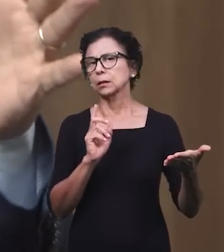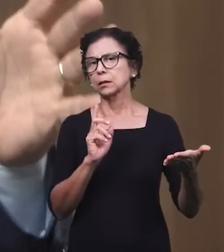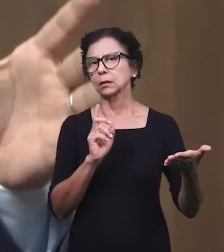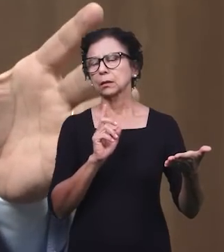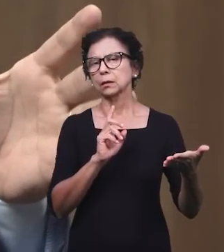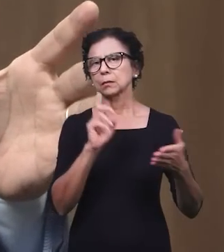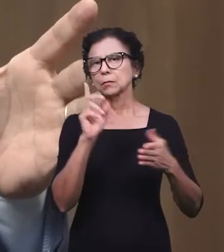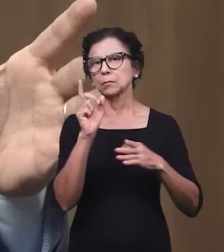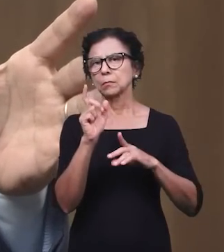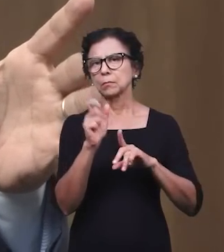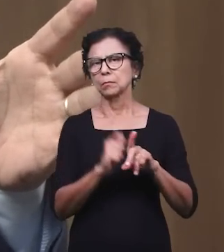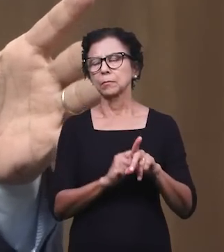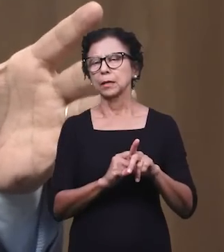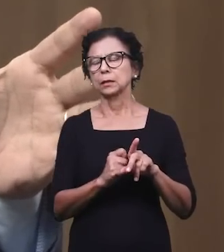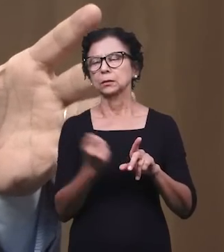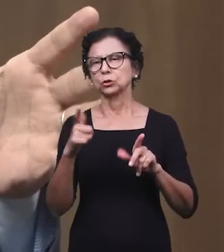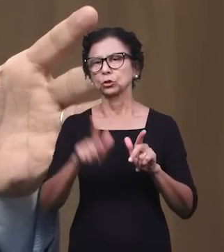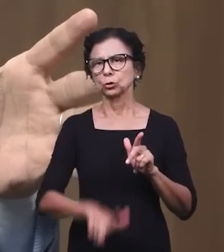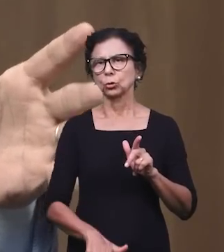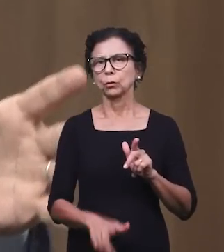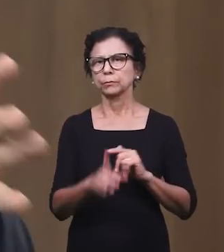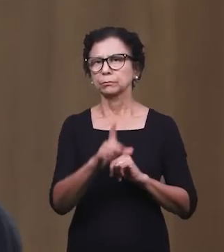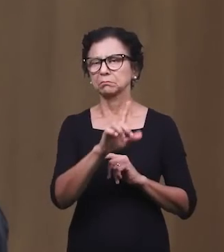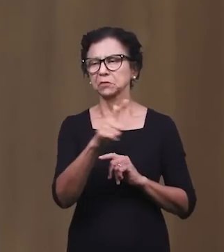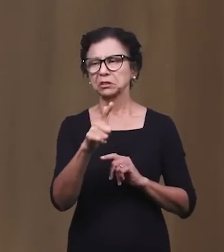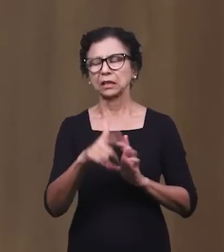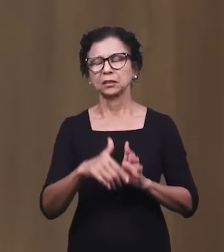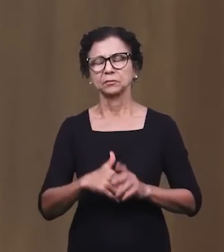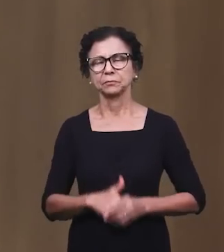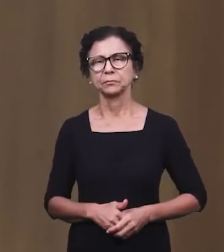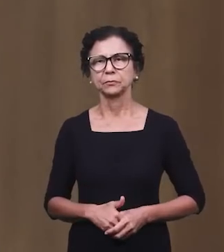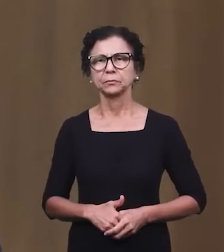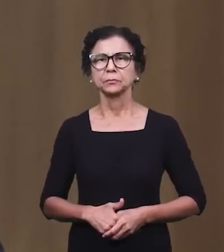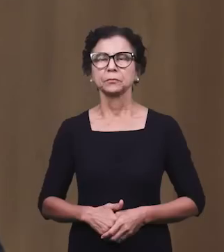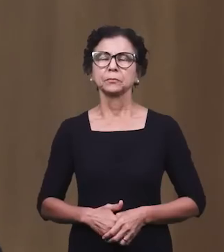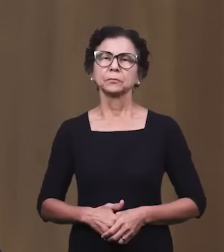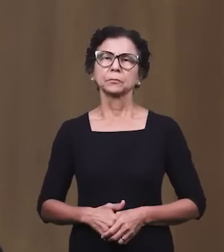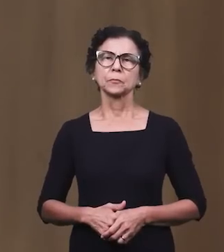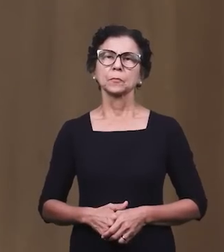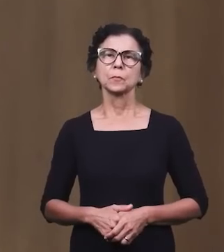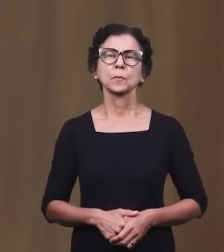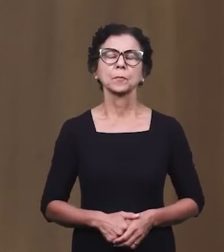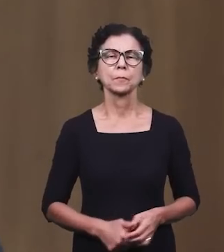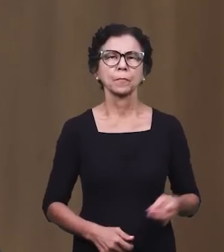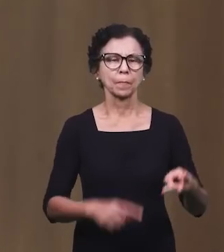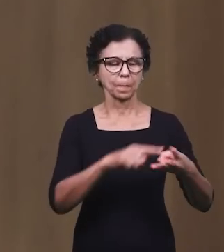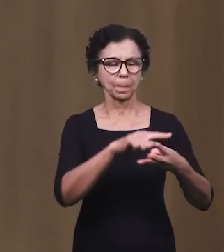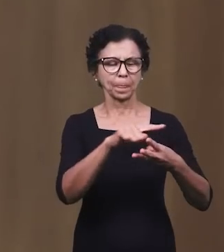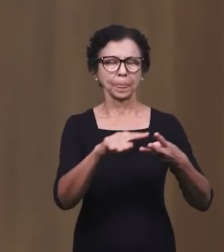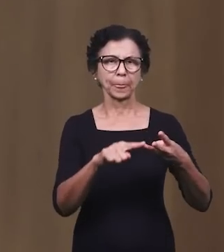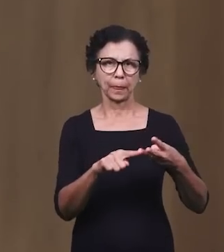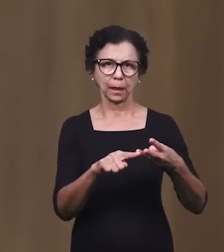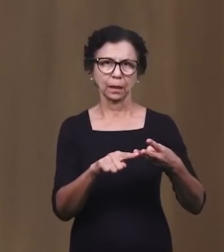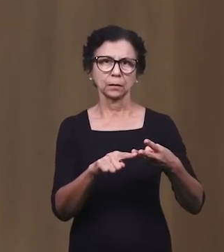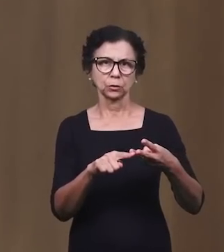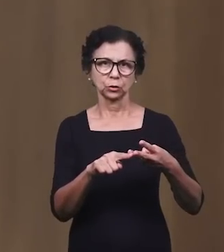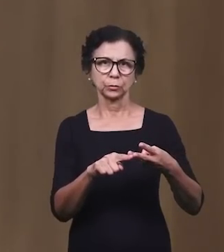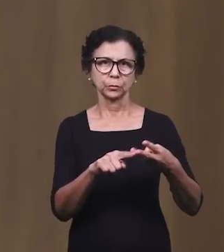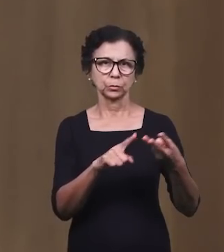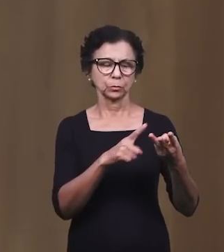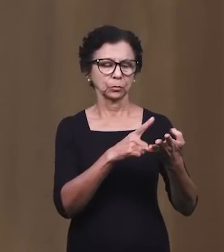tem as contas fixas, despesas fixas e despesas variáveis. O que é importante nesse momento já